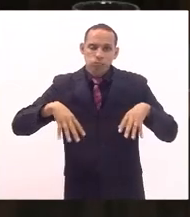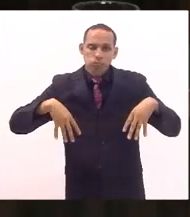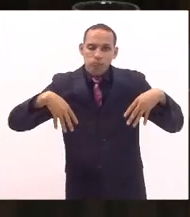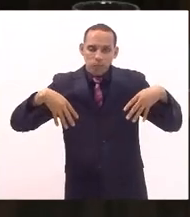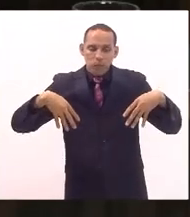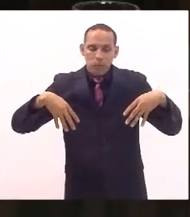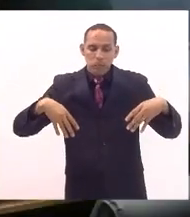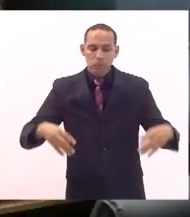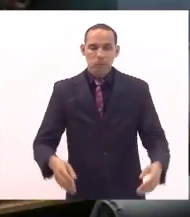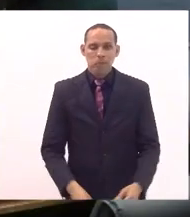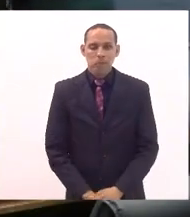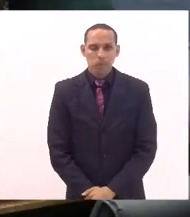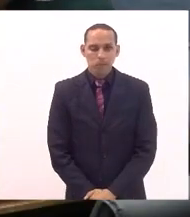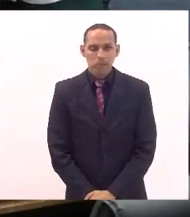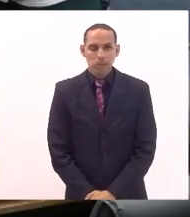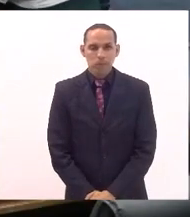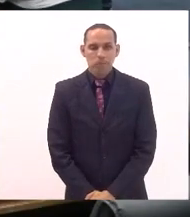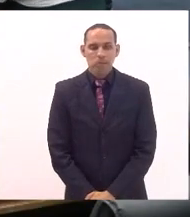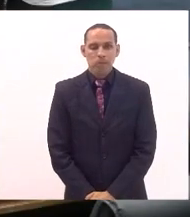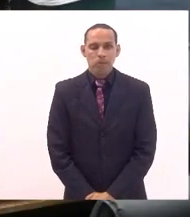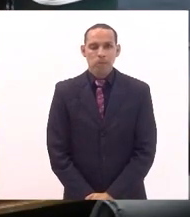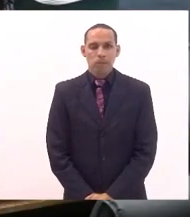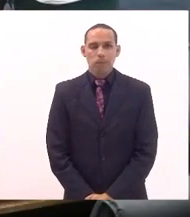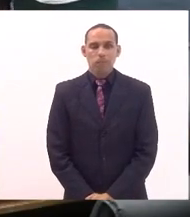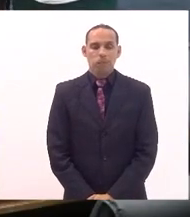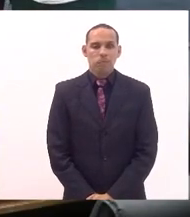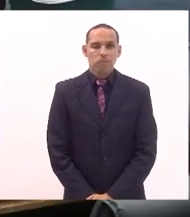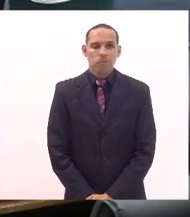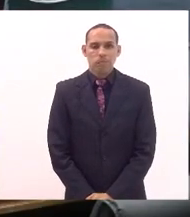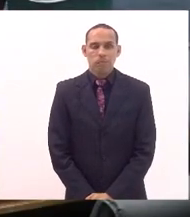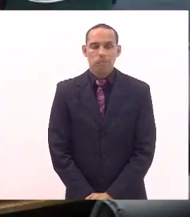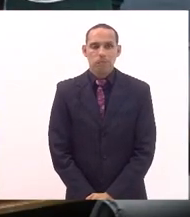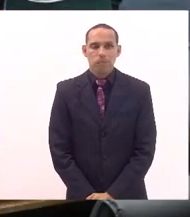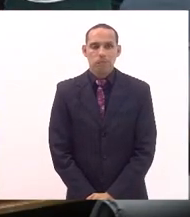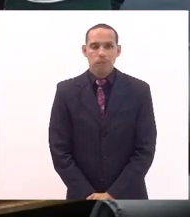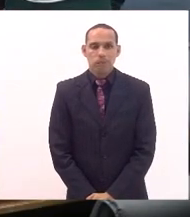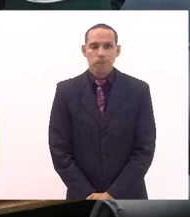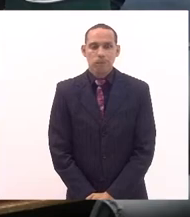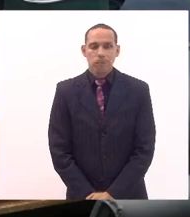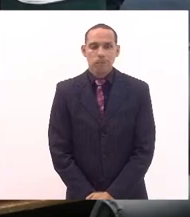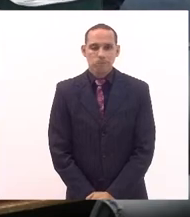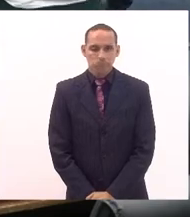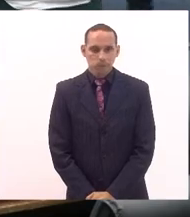essa honra E aí E aí